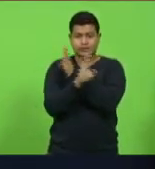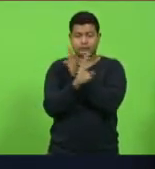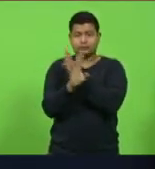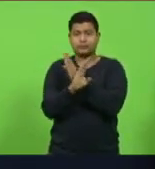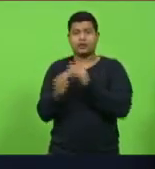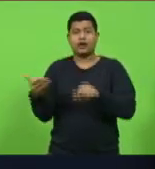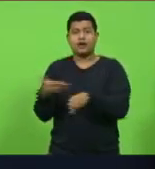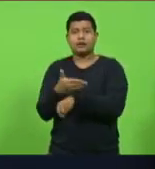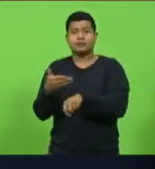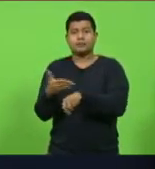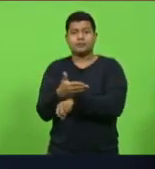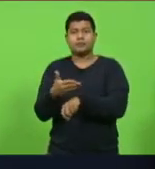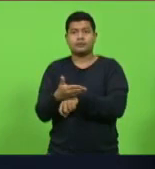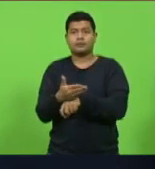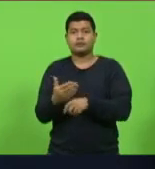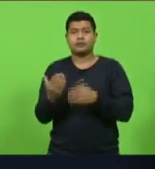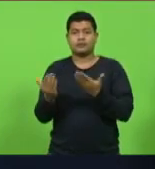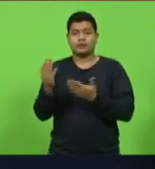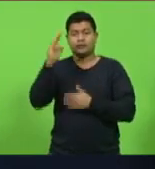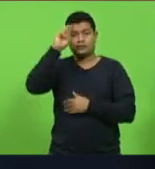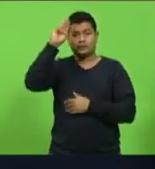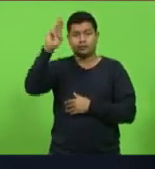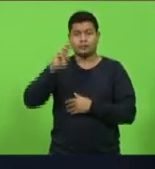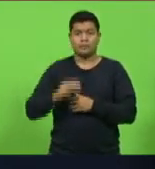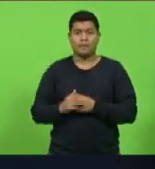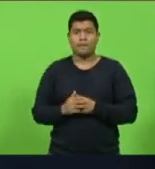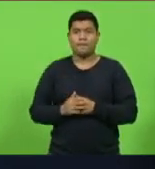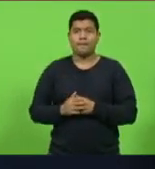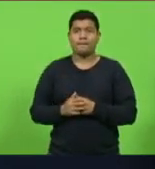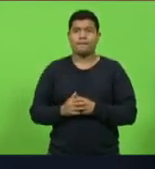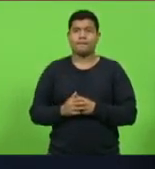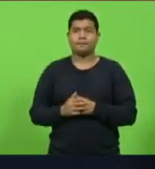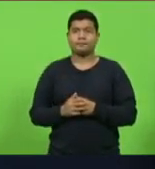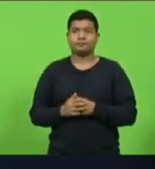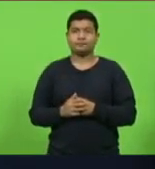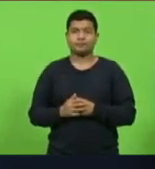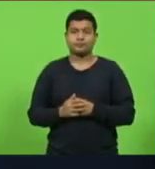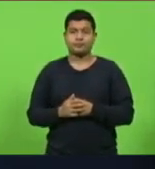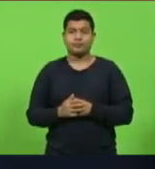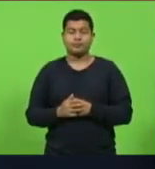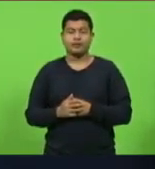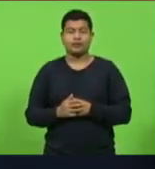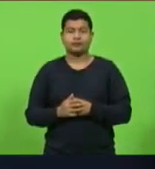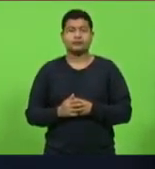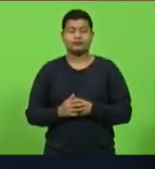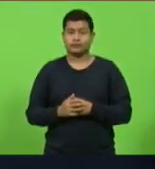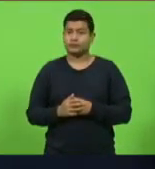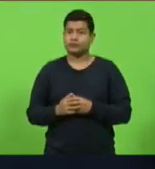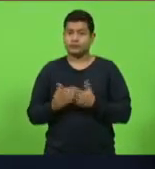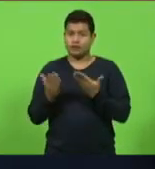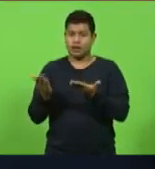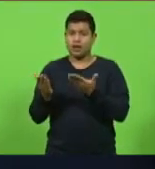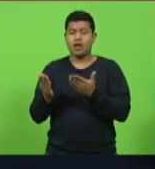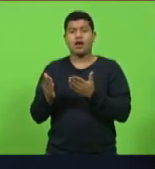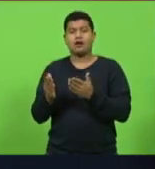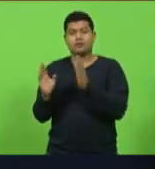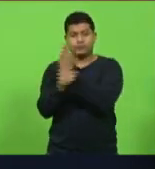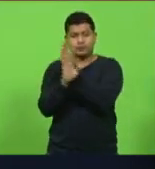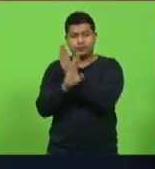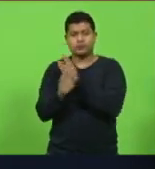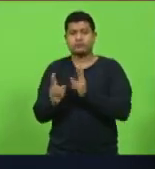participação de Carlos Moisés e veja bem o inquérito continua